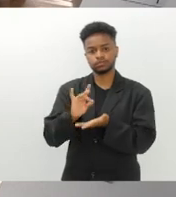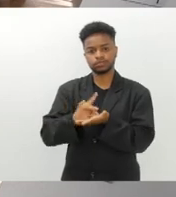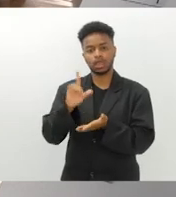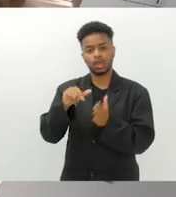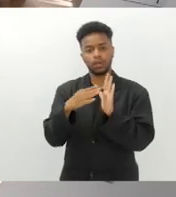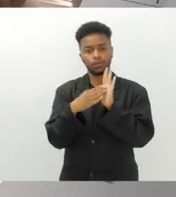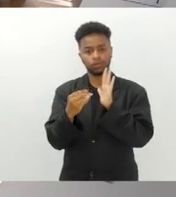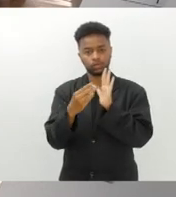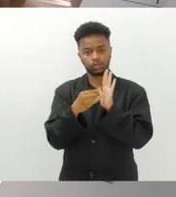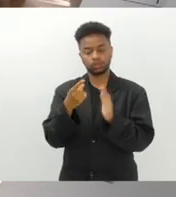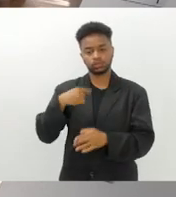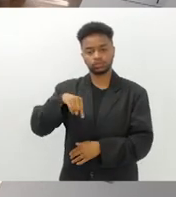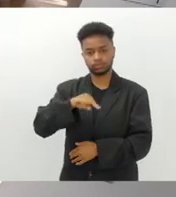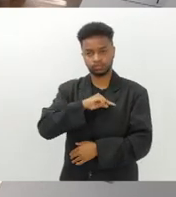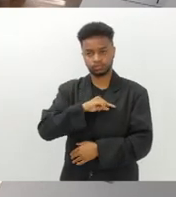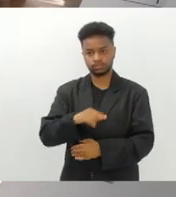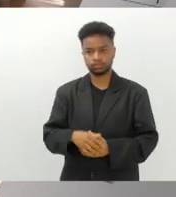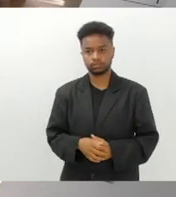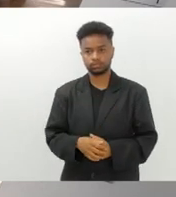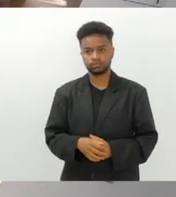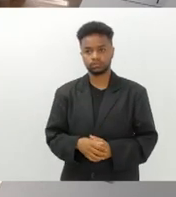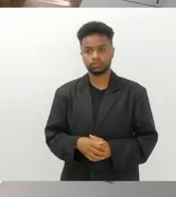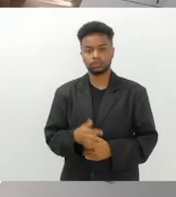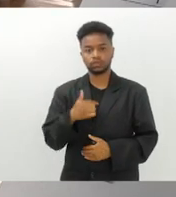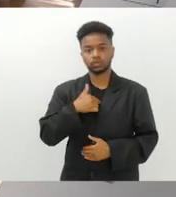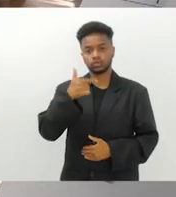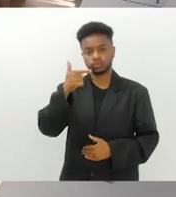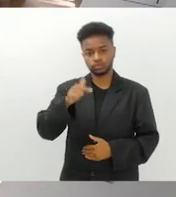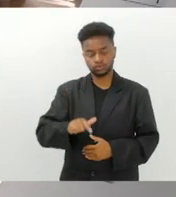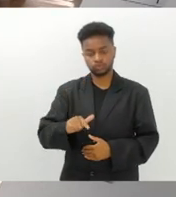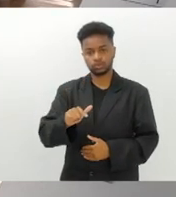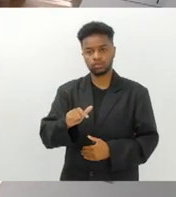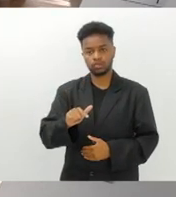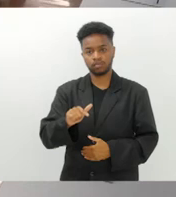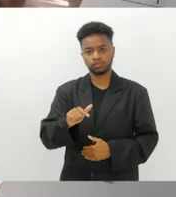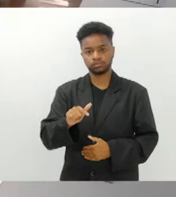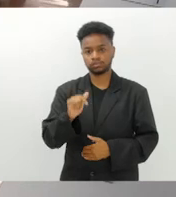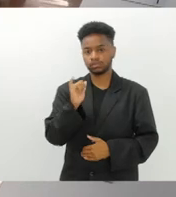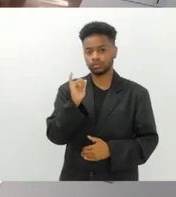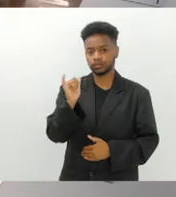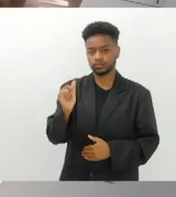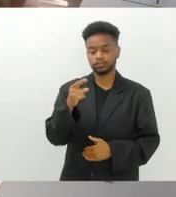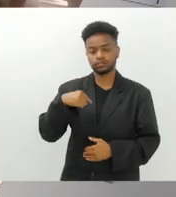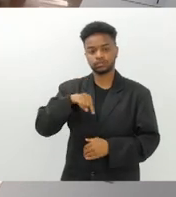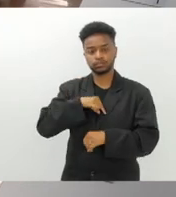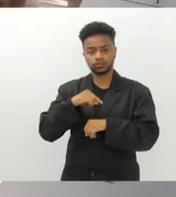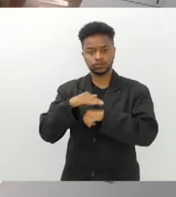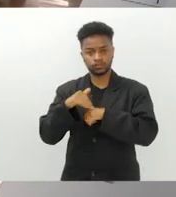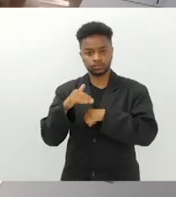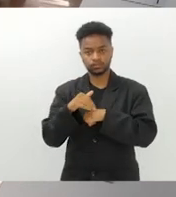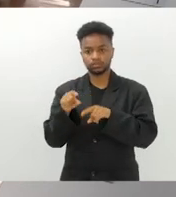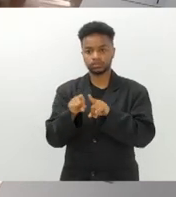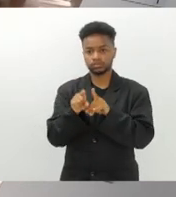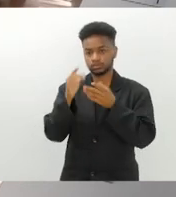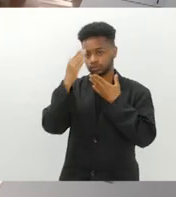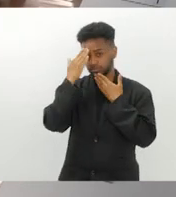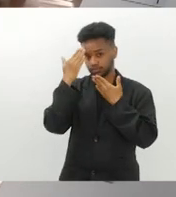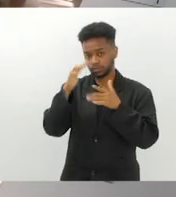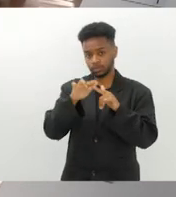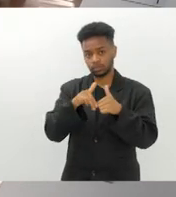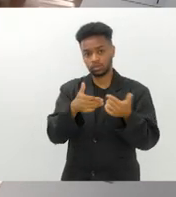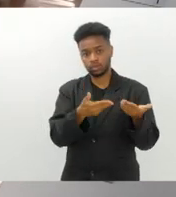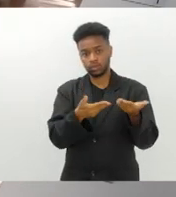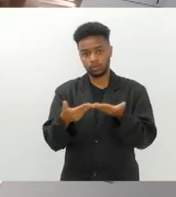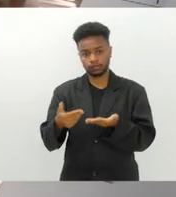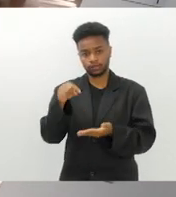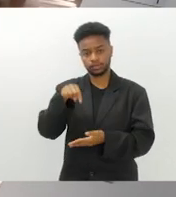todos nós. Deixo aqui mais uma vez o nosso carinho e o nosso agradecimento pelo convite a